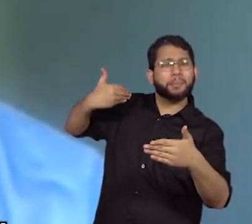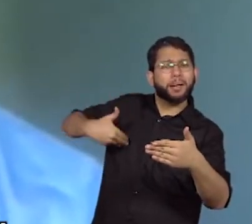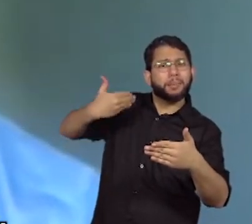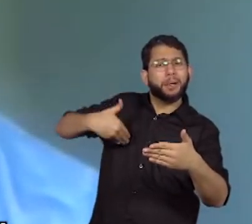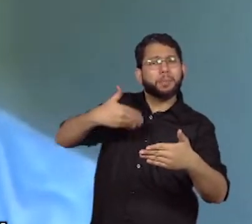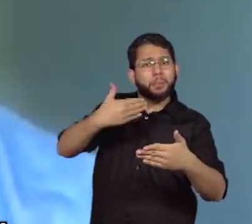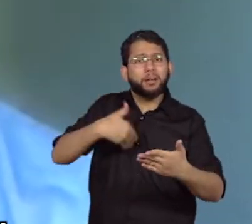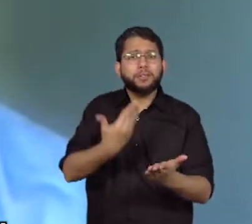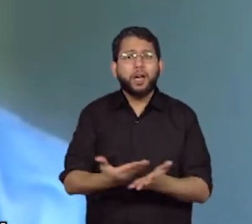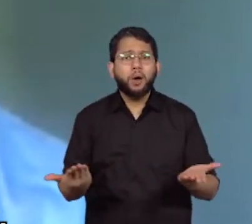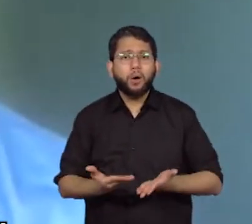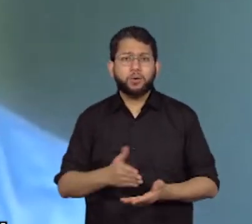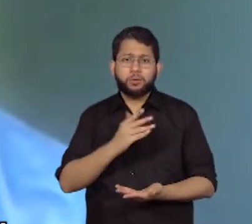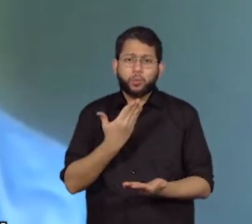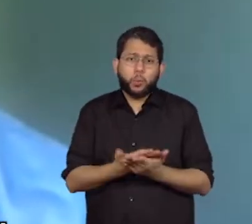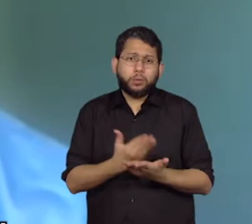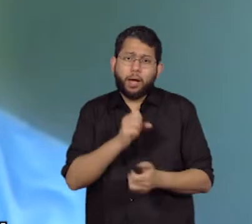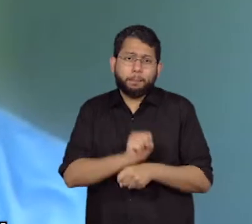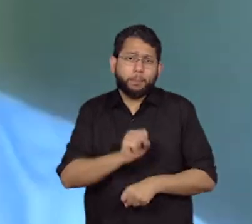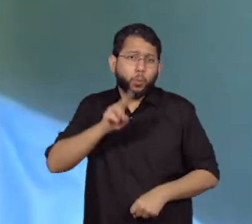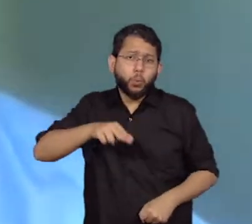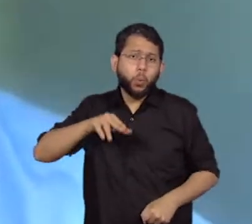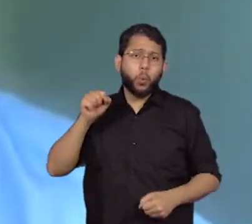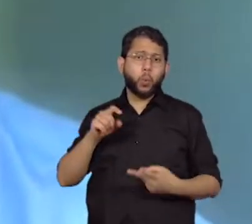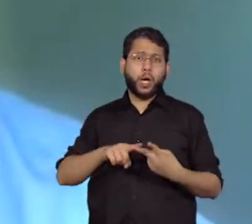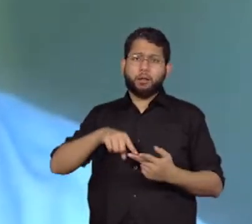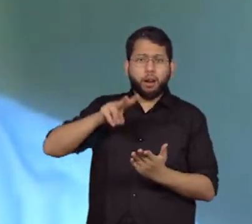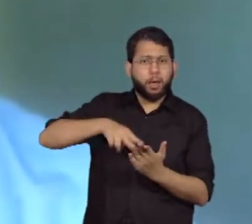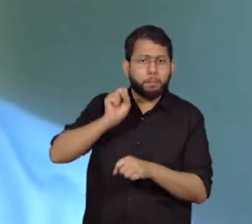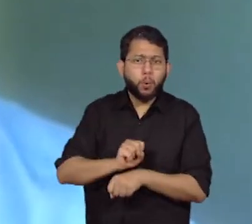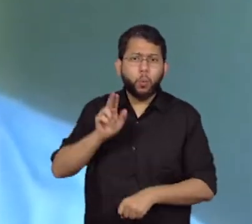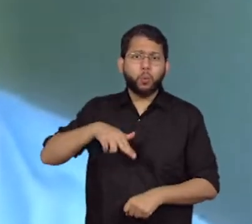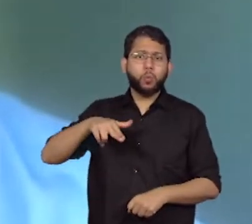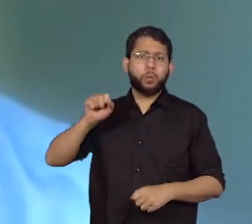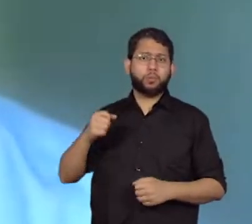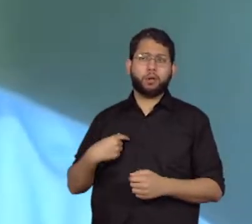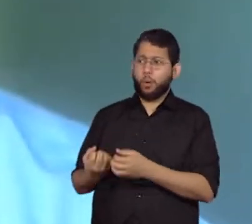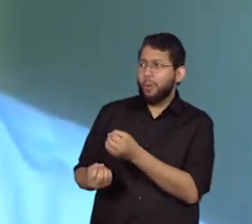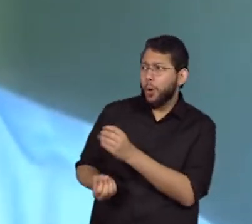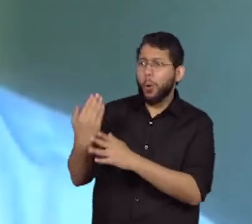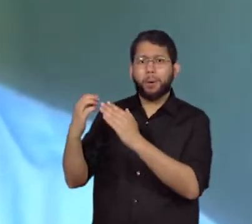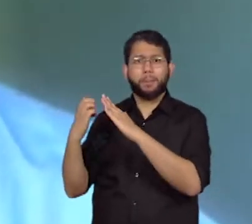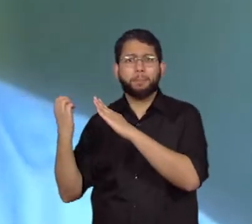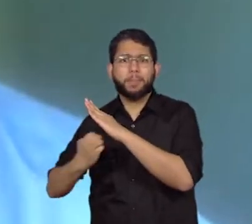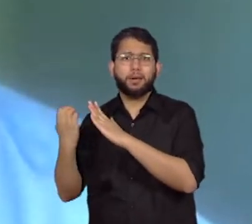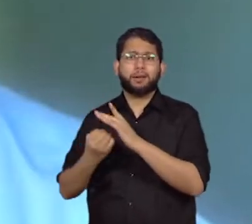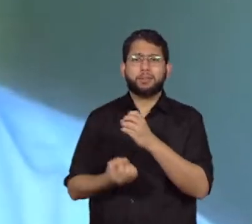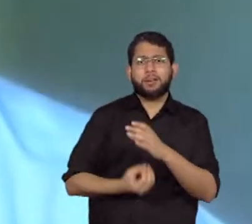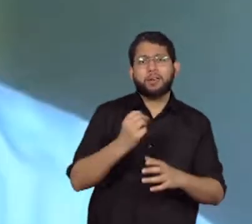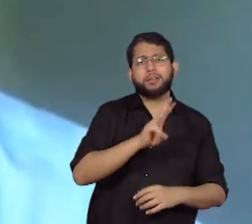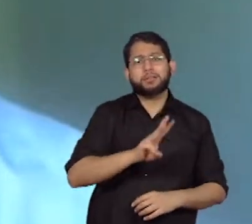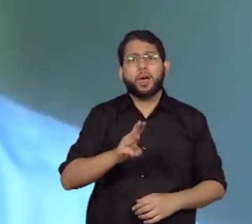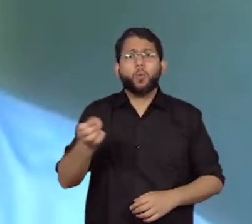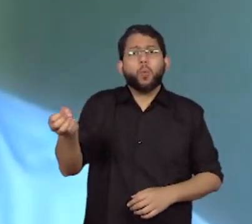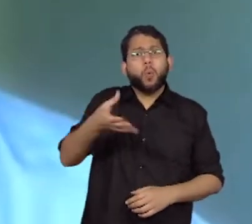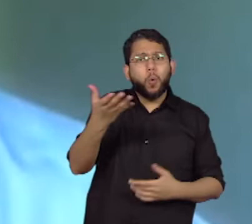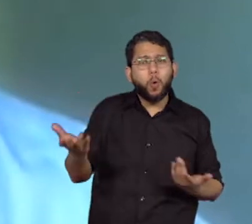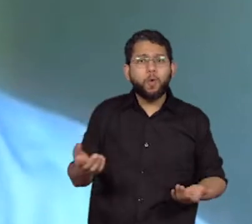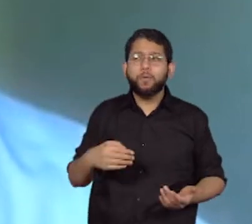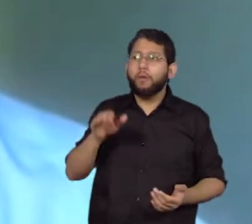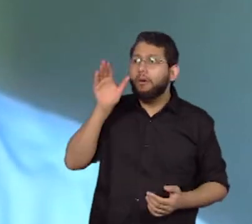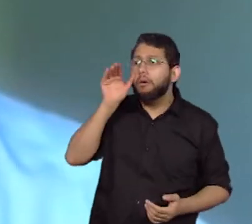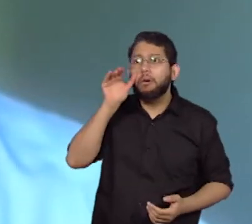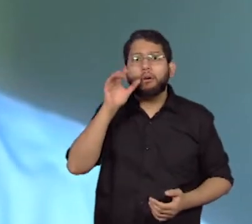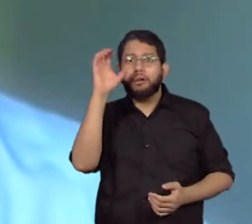de... a curiosidade sempre me moveu. Eu estou abrindo empresa, eu estou abrindo site novo, eu quero continuar crescendo, quero fazer mais coisas.